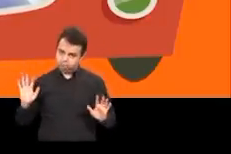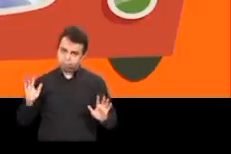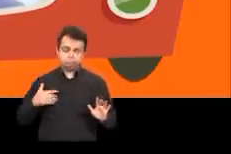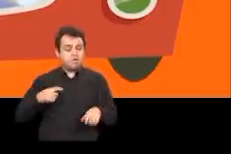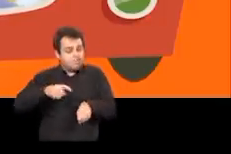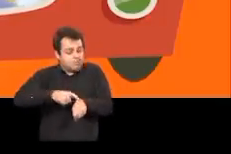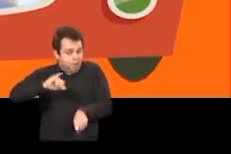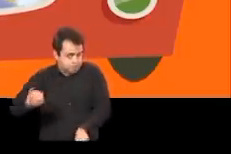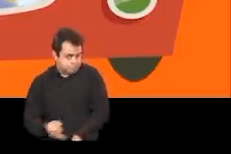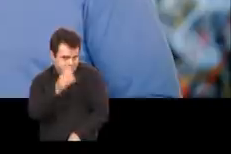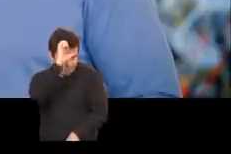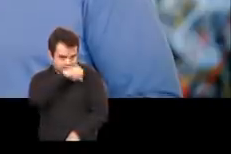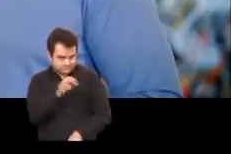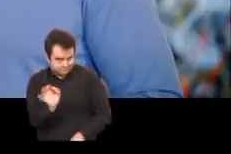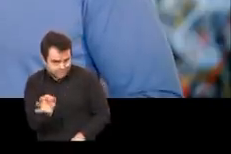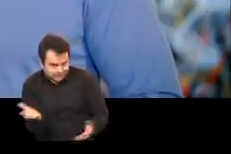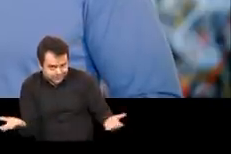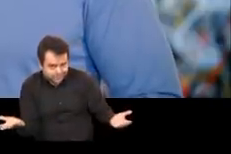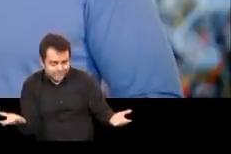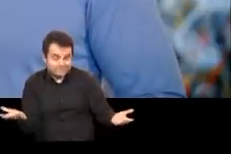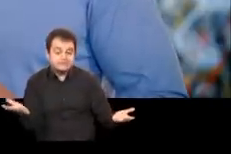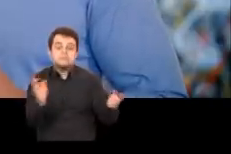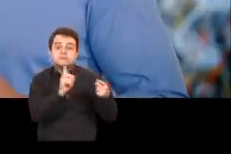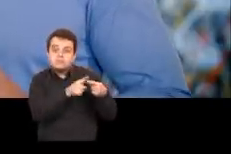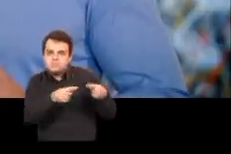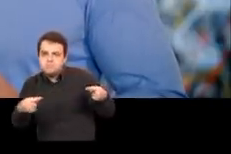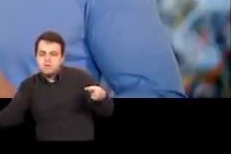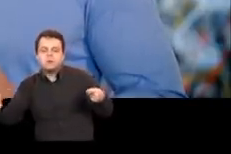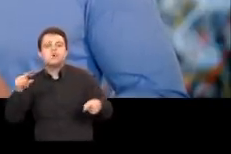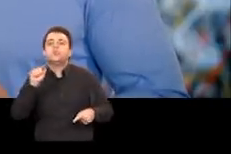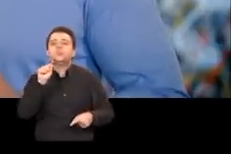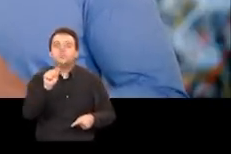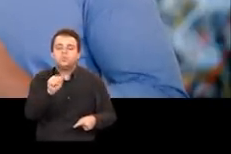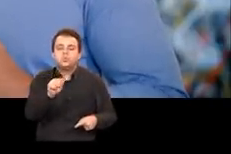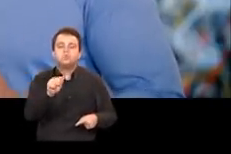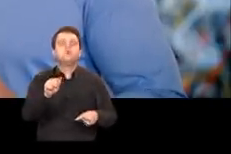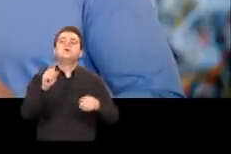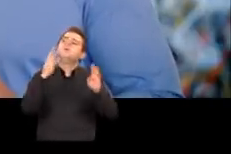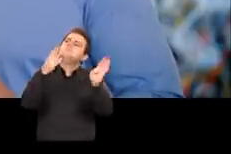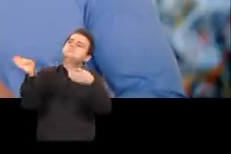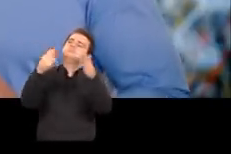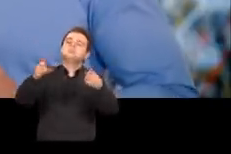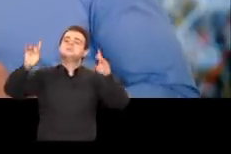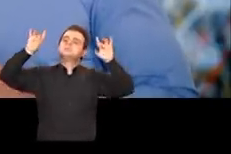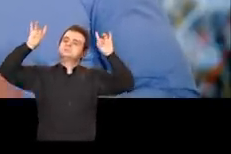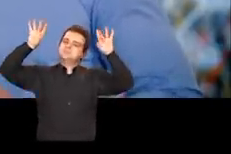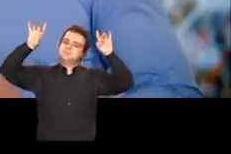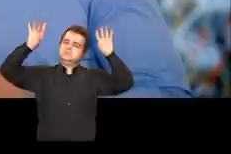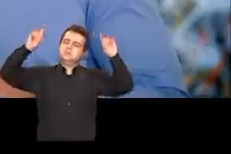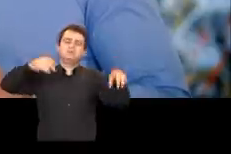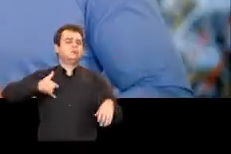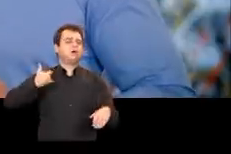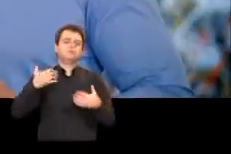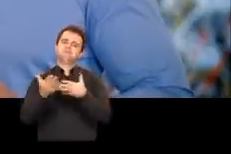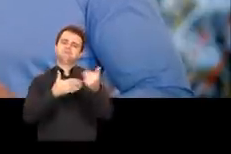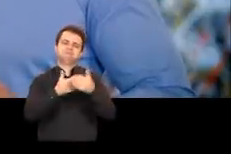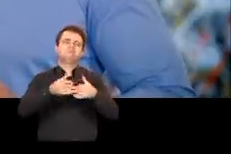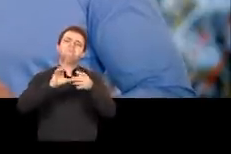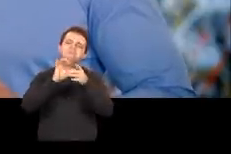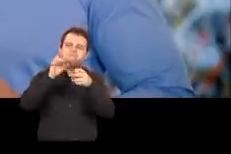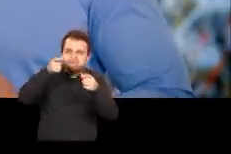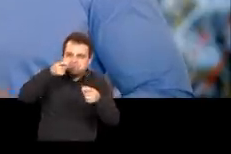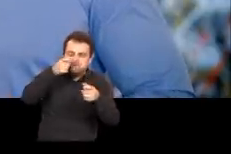tempo é tempo de aprender. E nesta semana, você já sabe que a programação é especial e para todas as